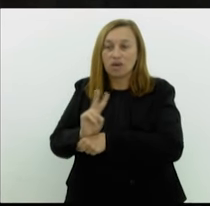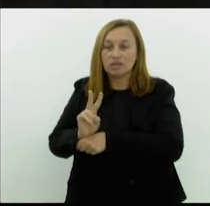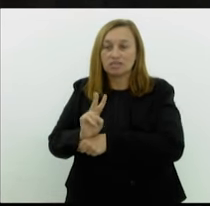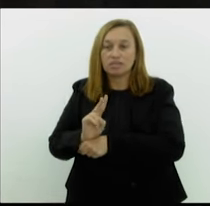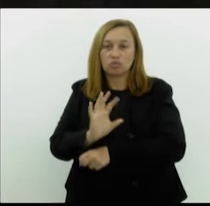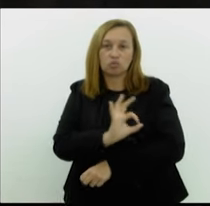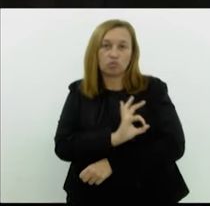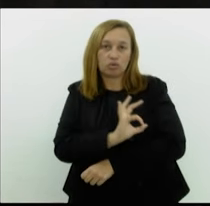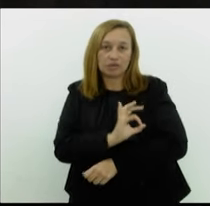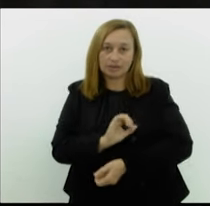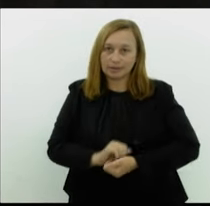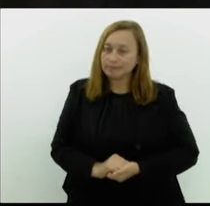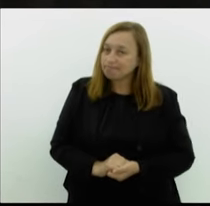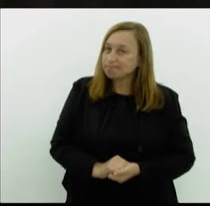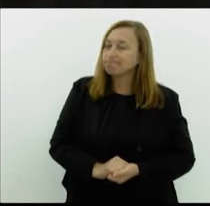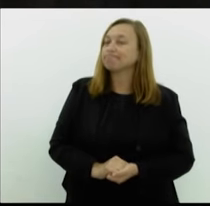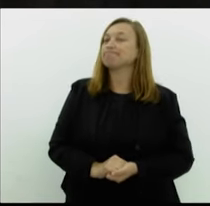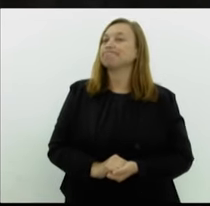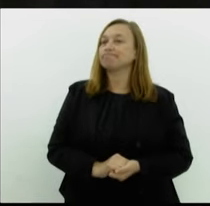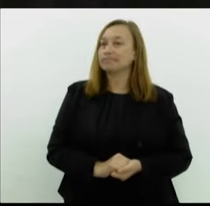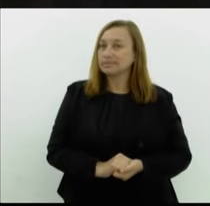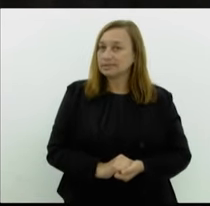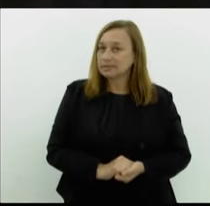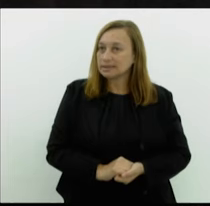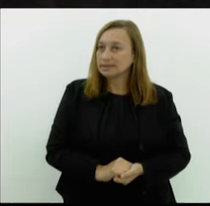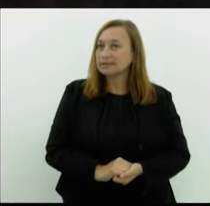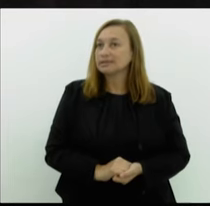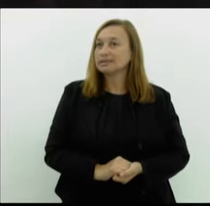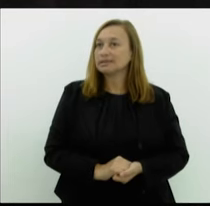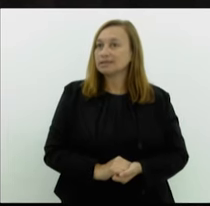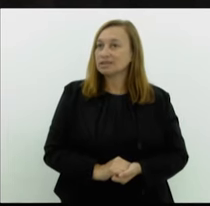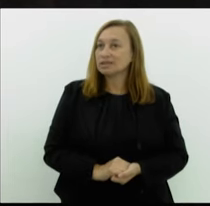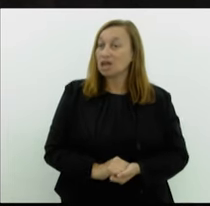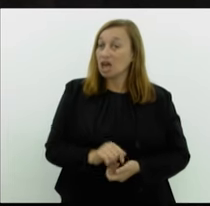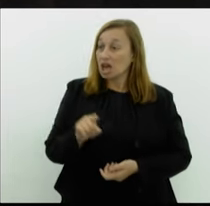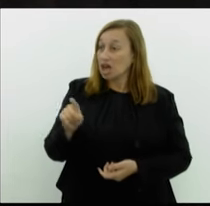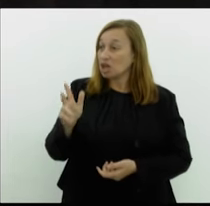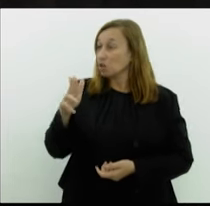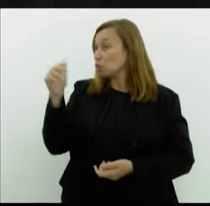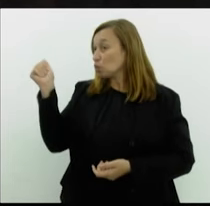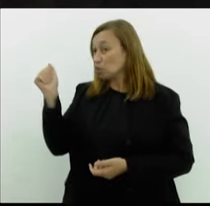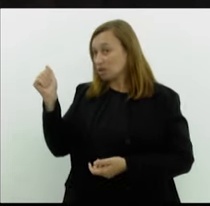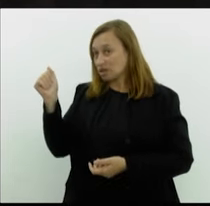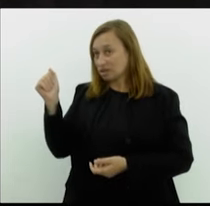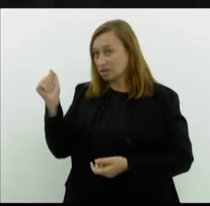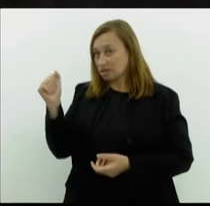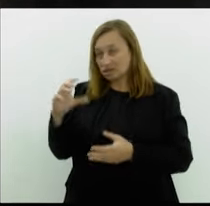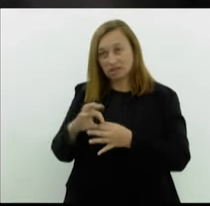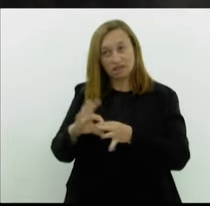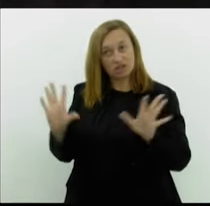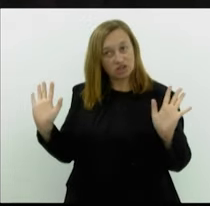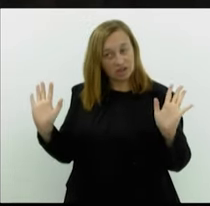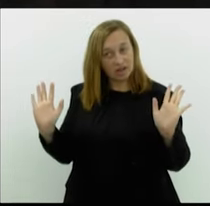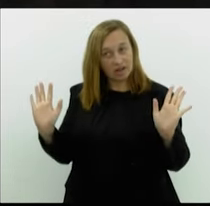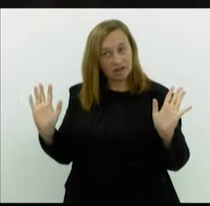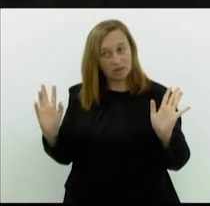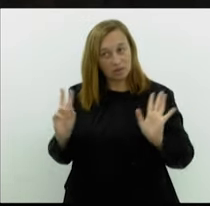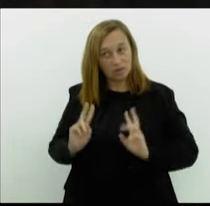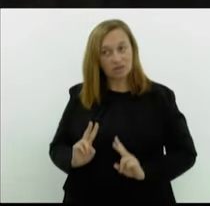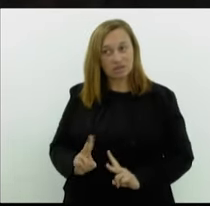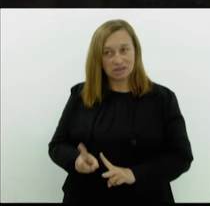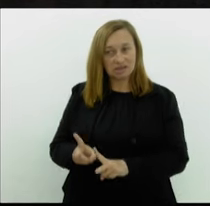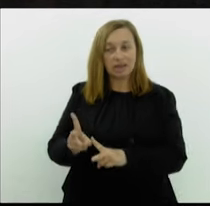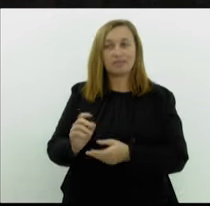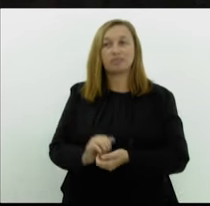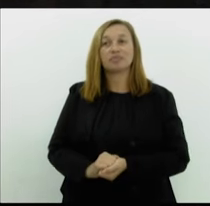polícia. E se foi, nunca deixará de sê-lo. E